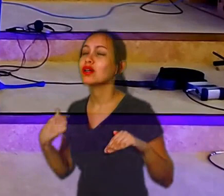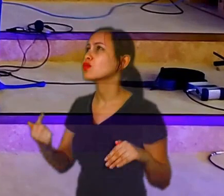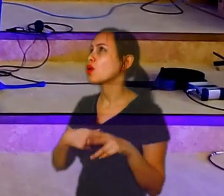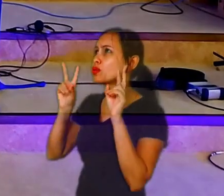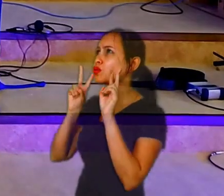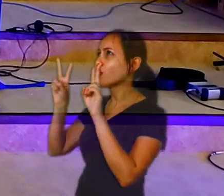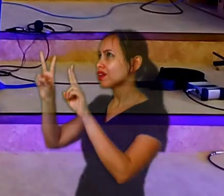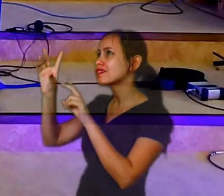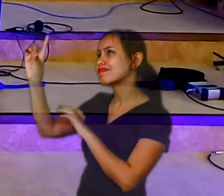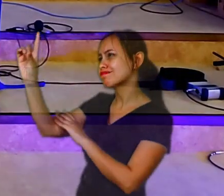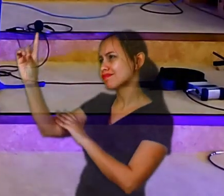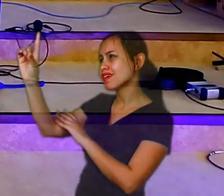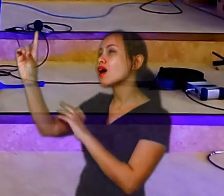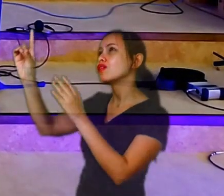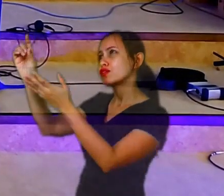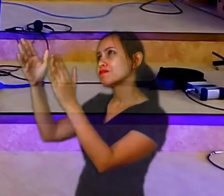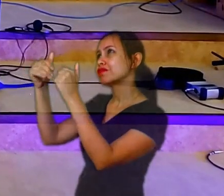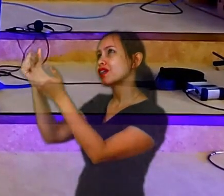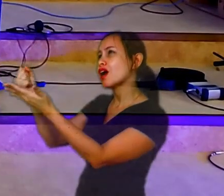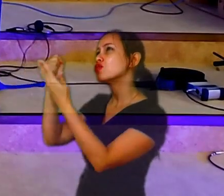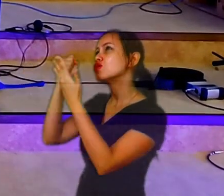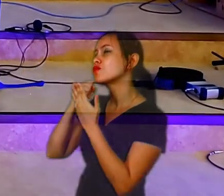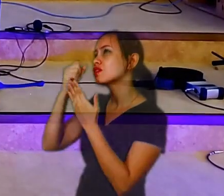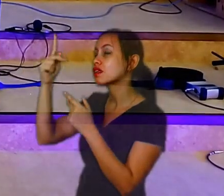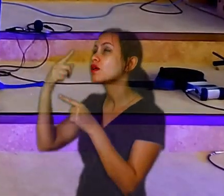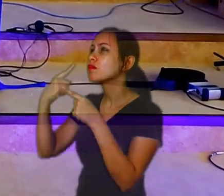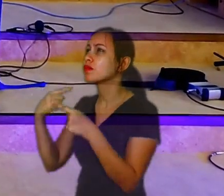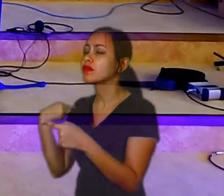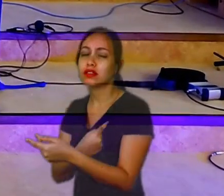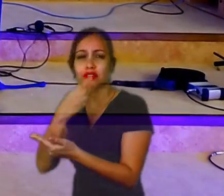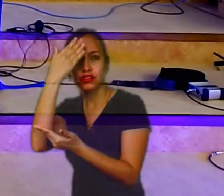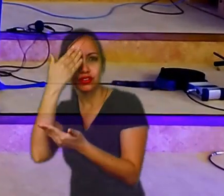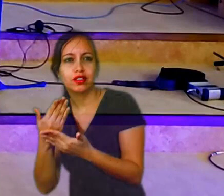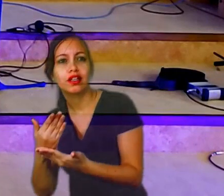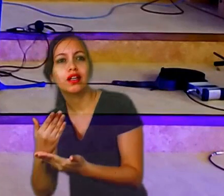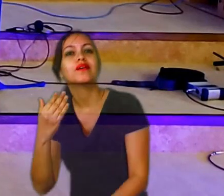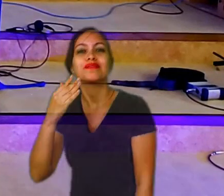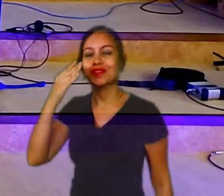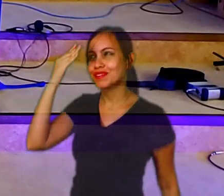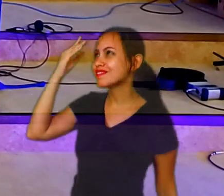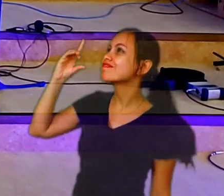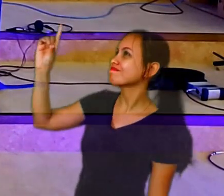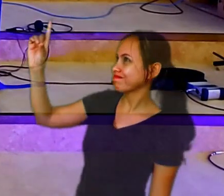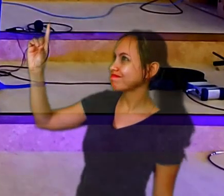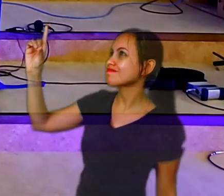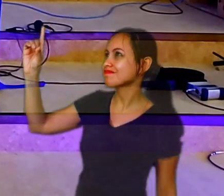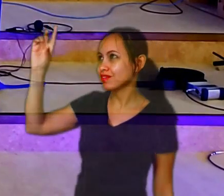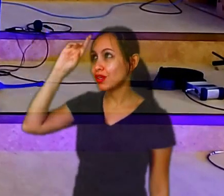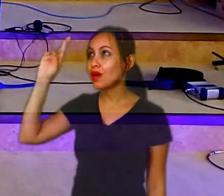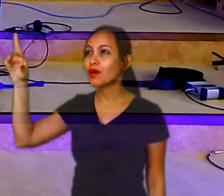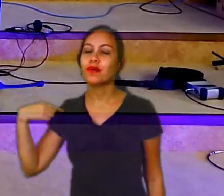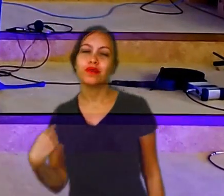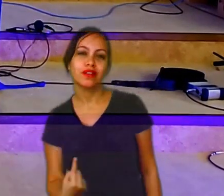ti, nós pedimos socorro a ti, porque nós cremos e confiamos no Senhor das nossas